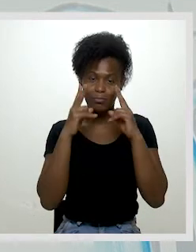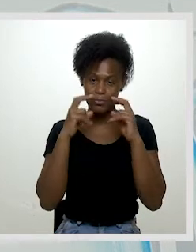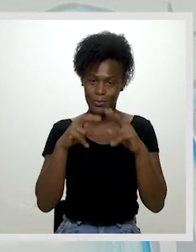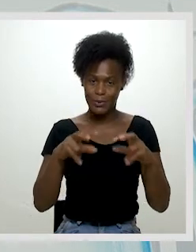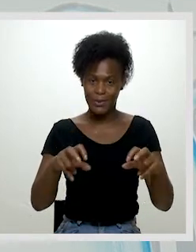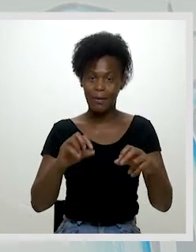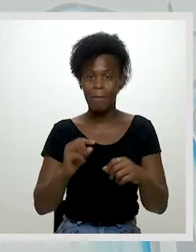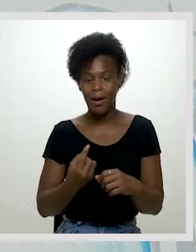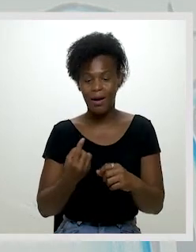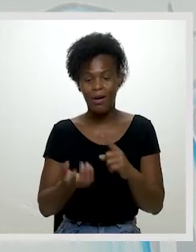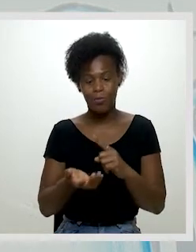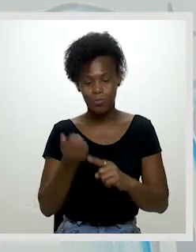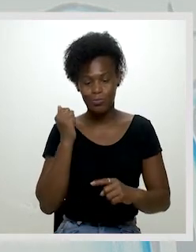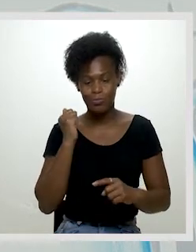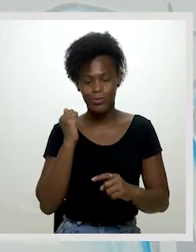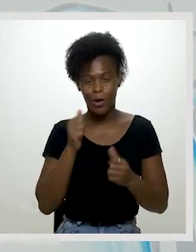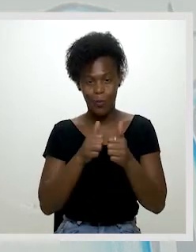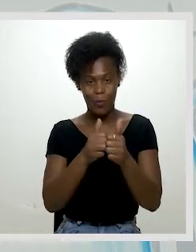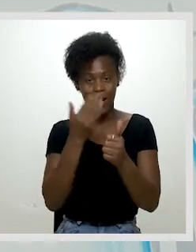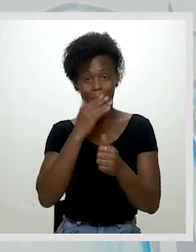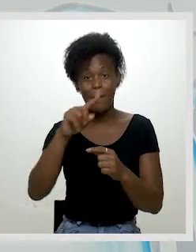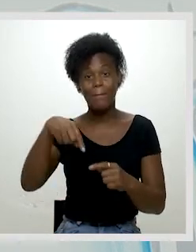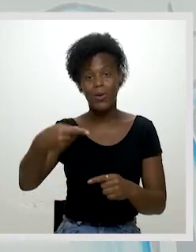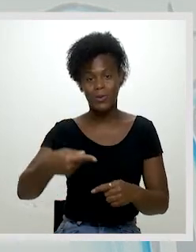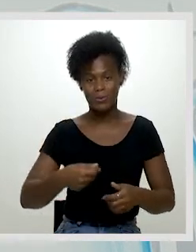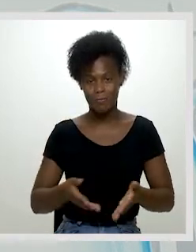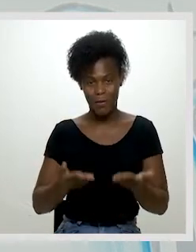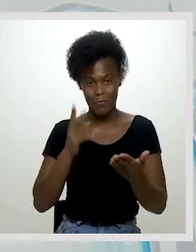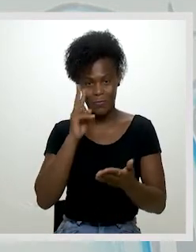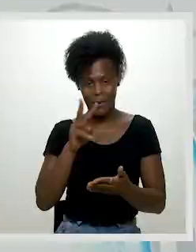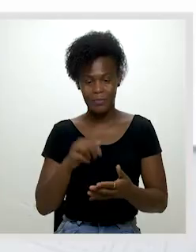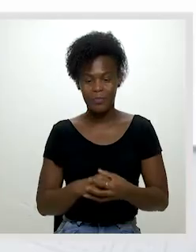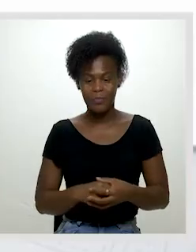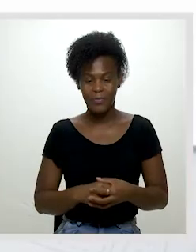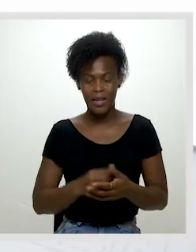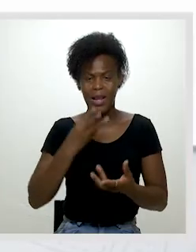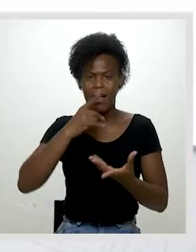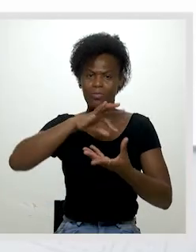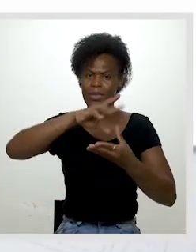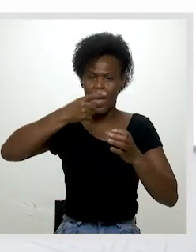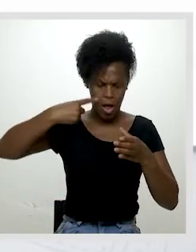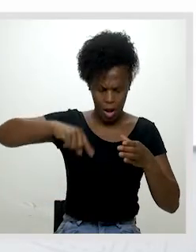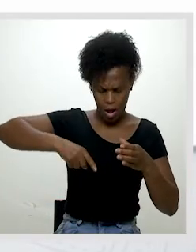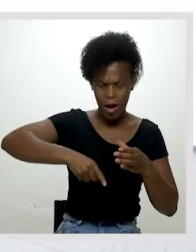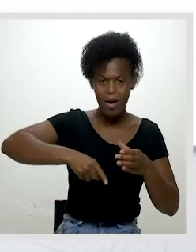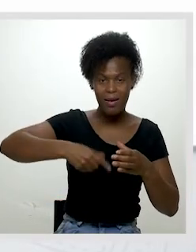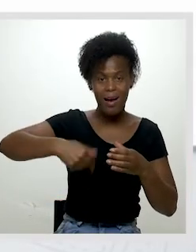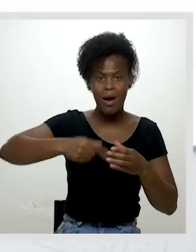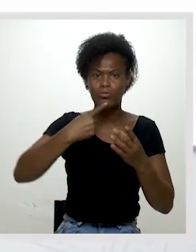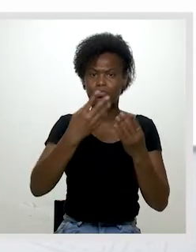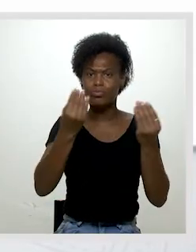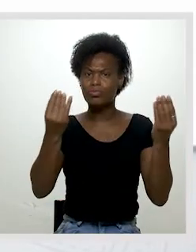fazer uma pesquisa para conseguirem acompanhar a próxima aula. Vamos ver? Do interior da Terra